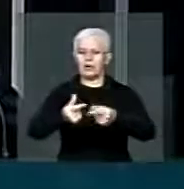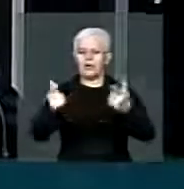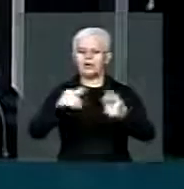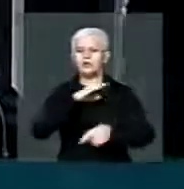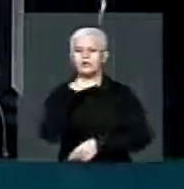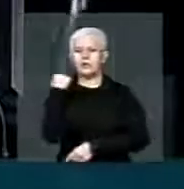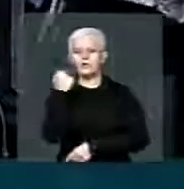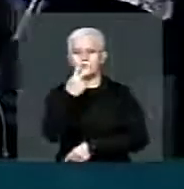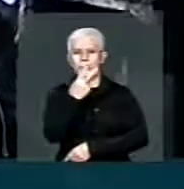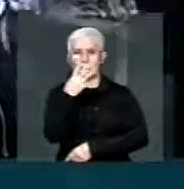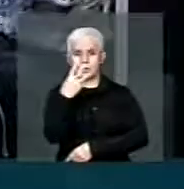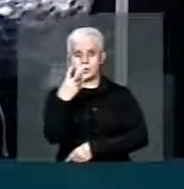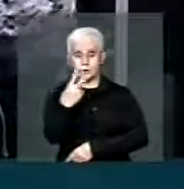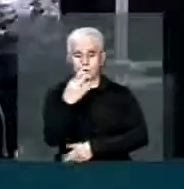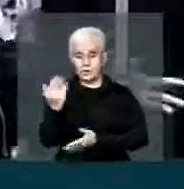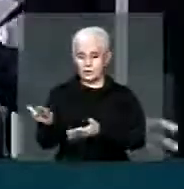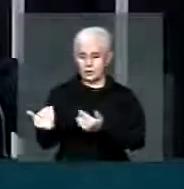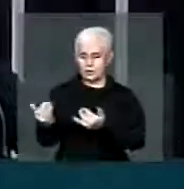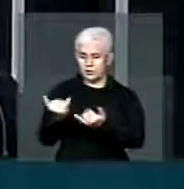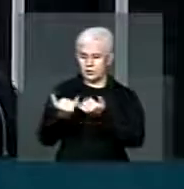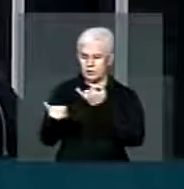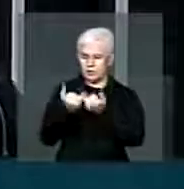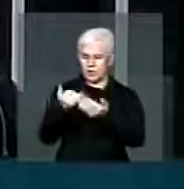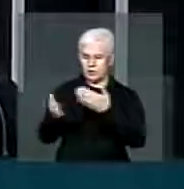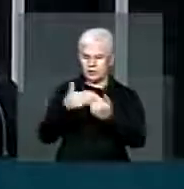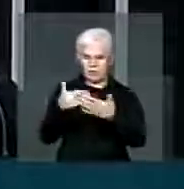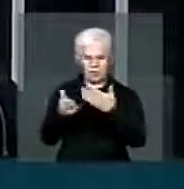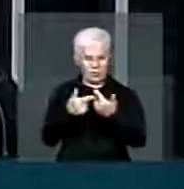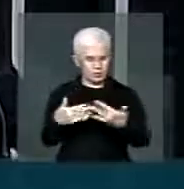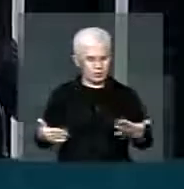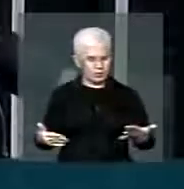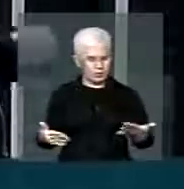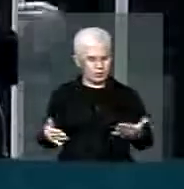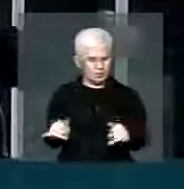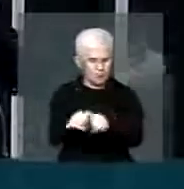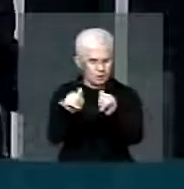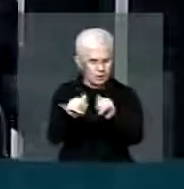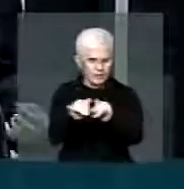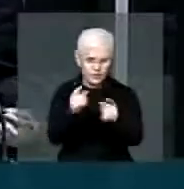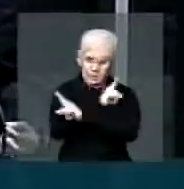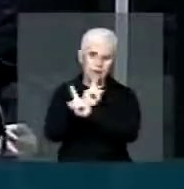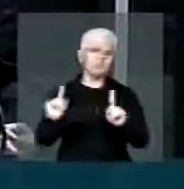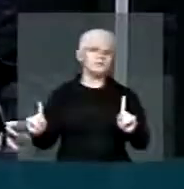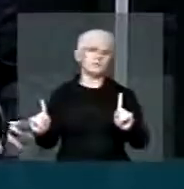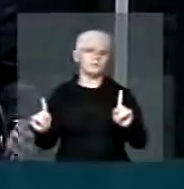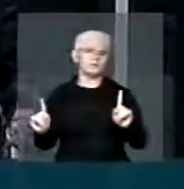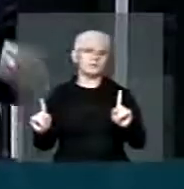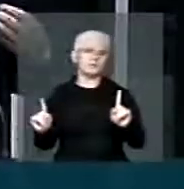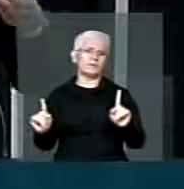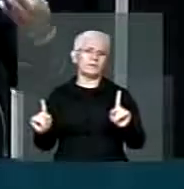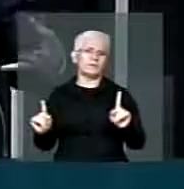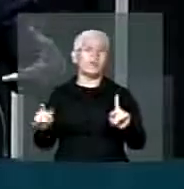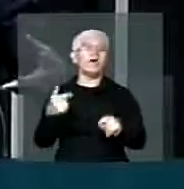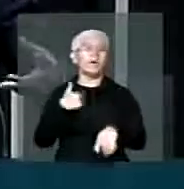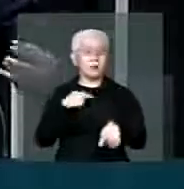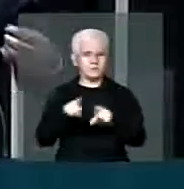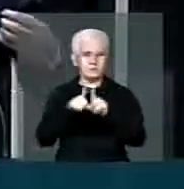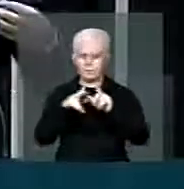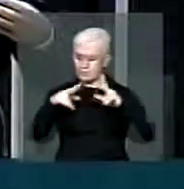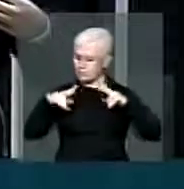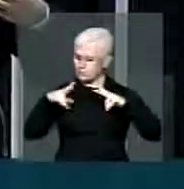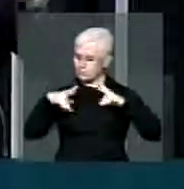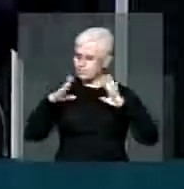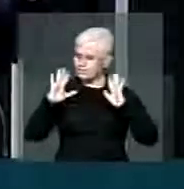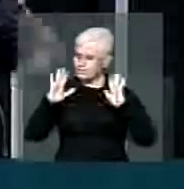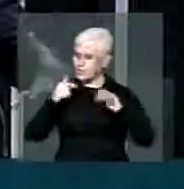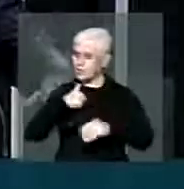242 jovens como se fosse uma coisa qualquer. Não é possível, senhor presidente. E eu, particularmente,